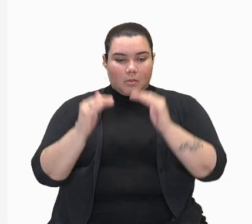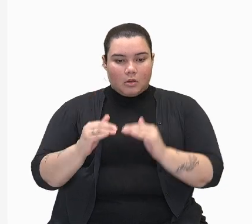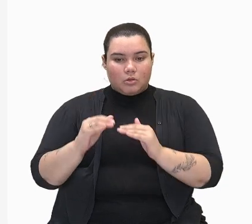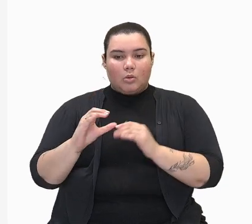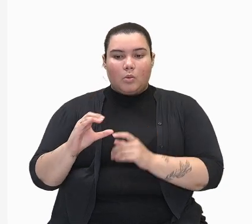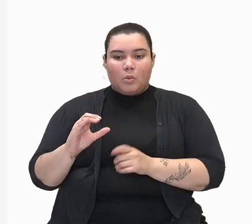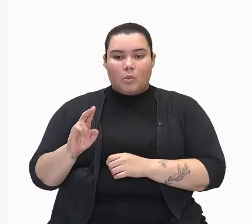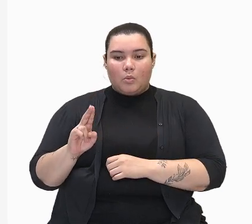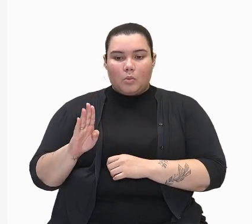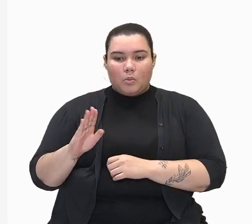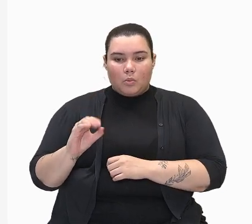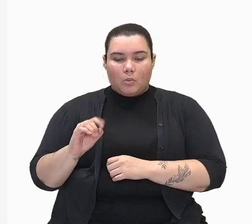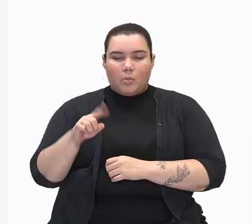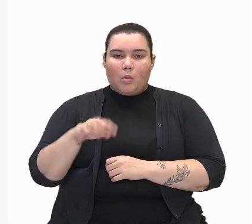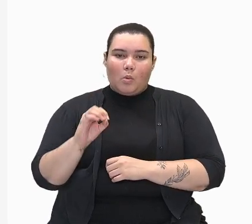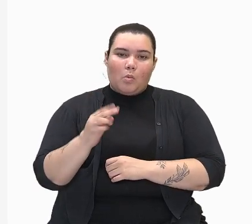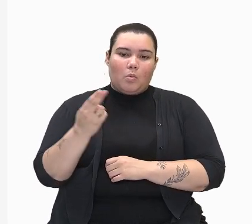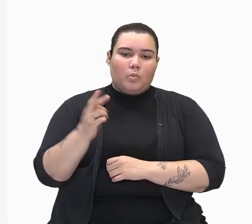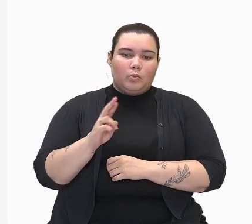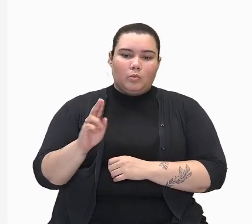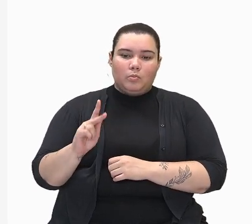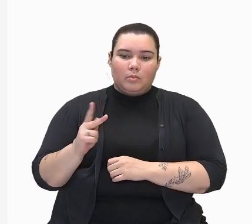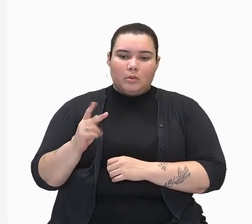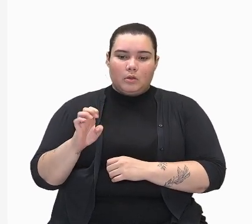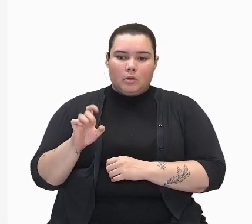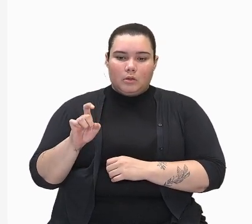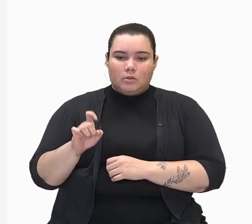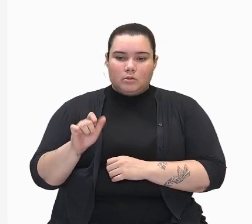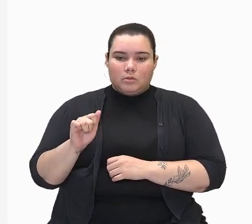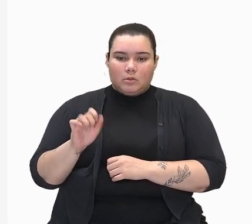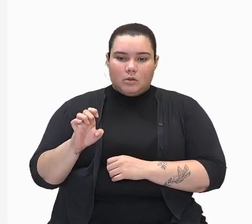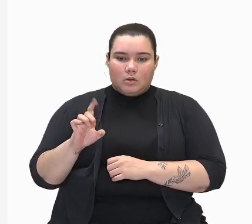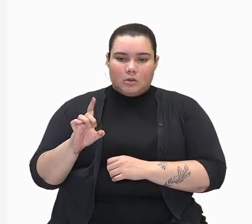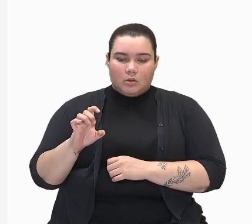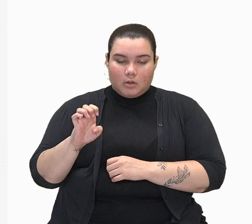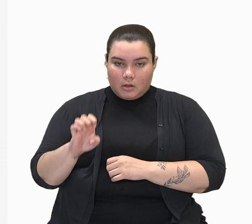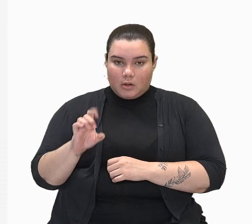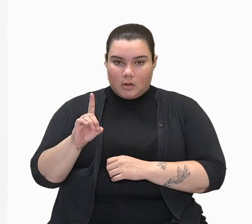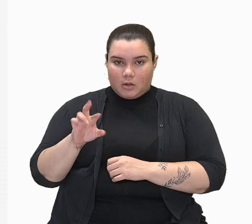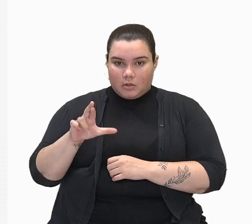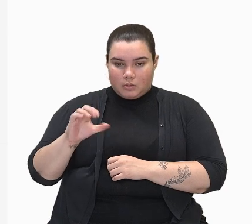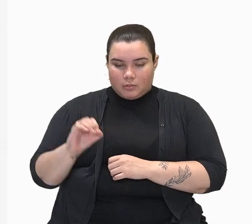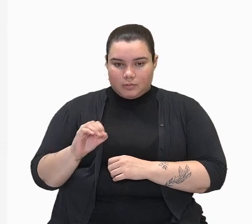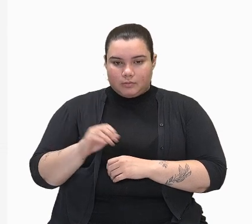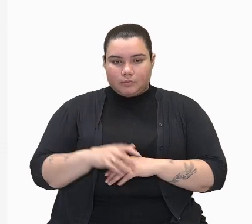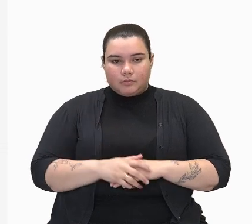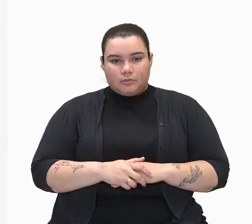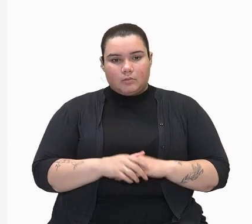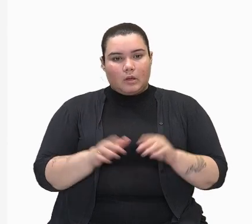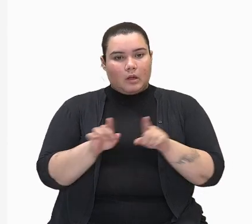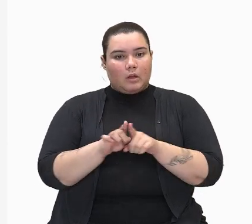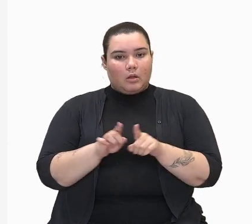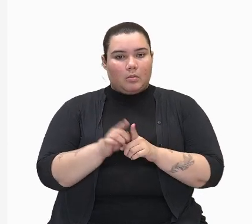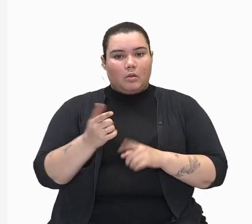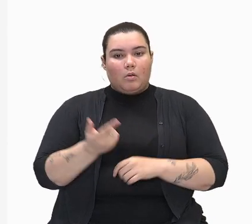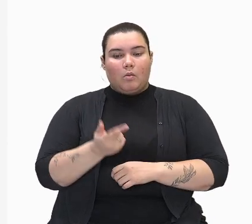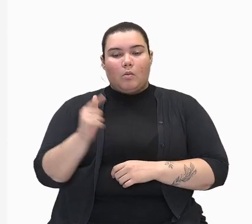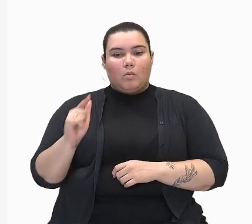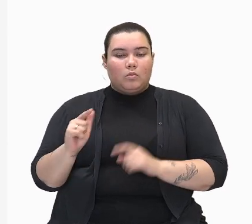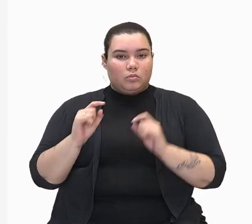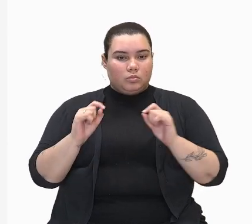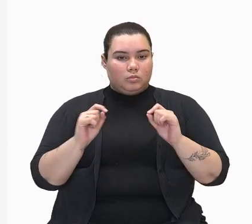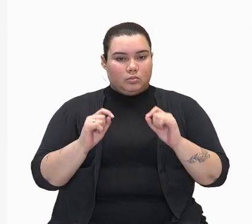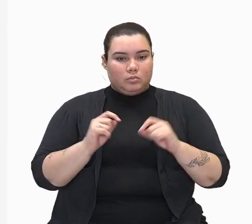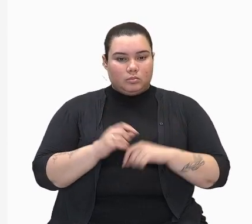cubo, ou então hexaedro, né? 6 faces. E além disso, nós temos também, na